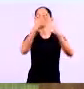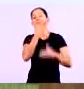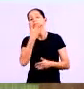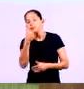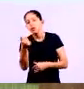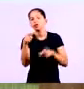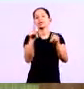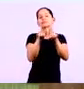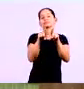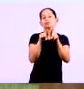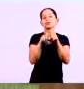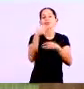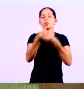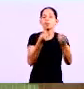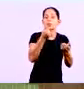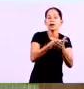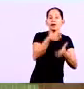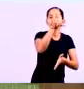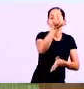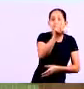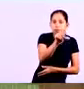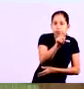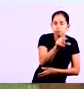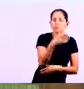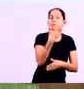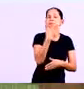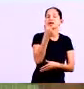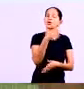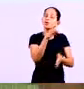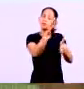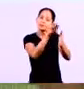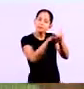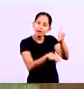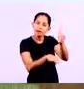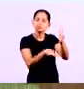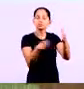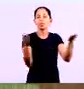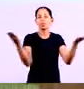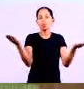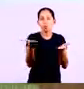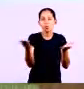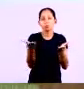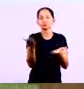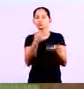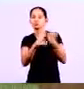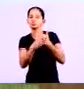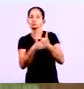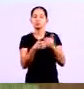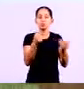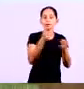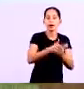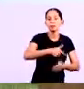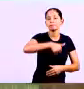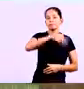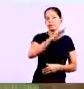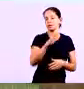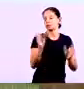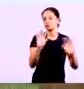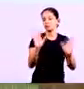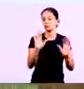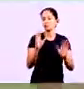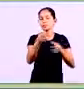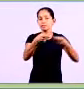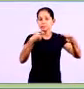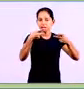desenvolvida para que se pague menos, do que pague hoje e às vezes pague-se mais por erro, ok?